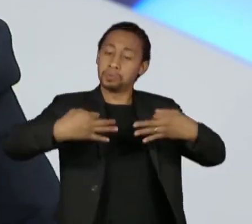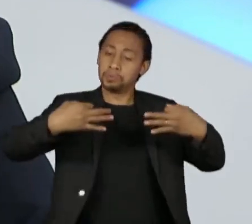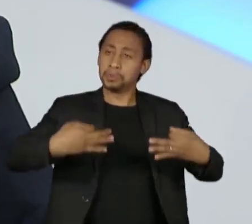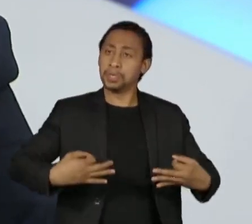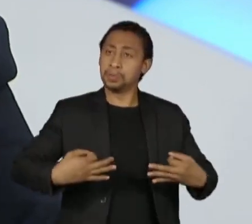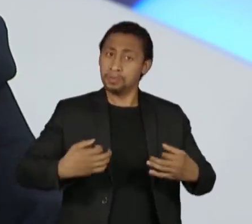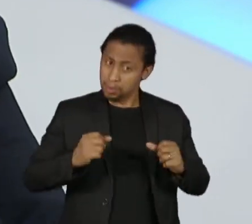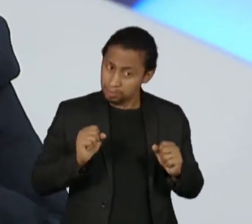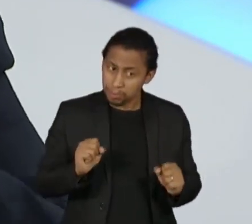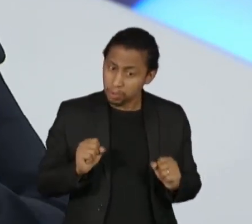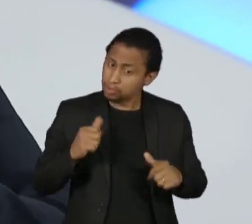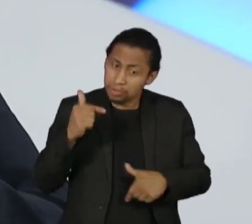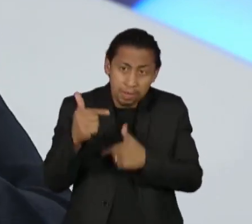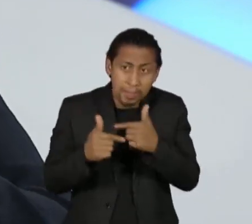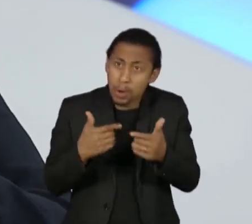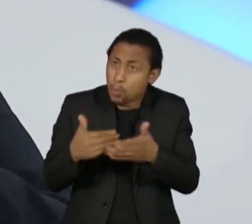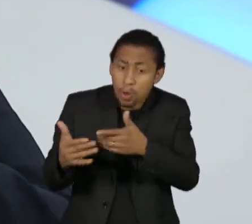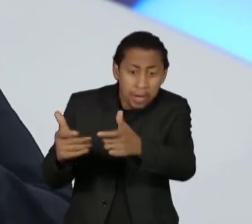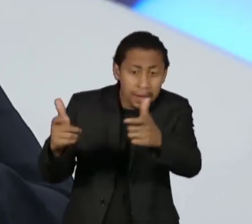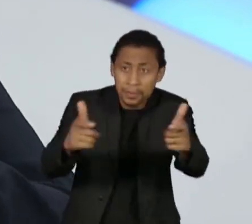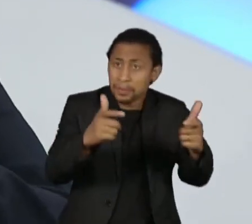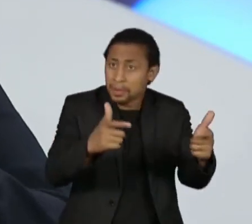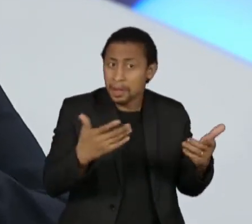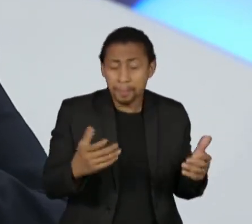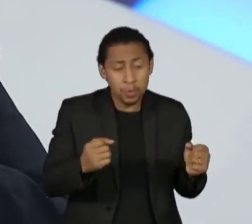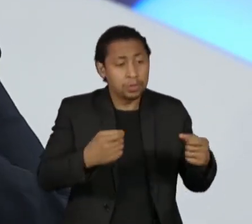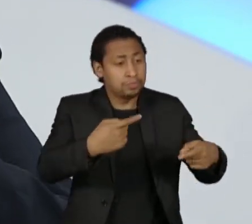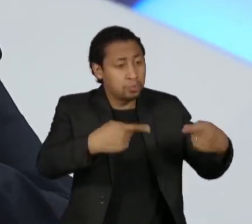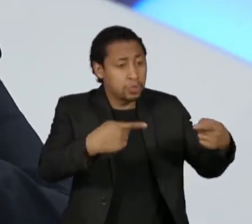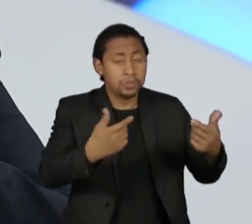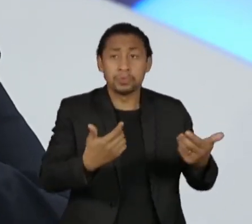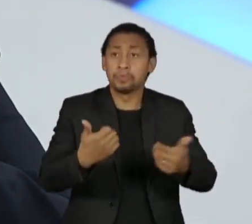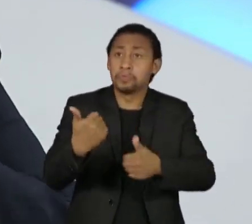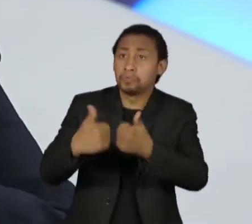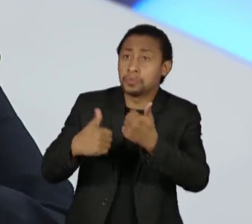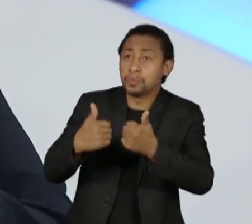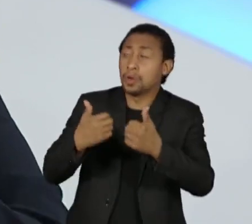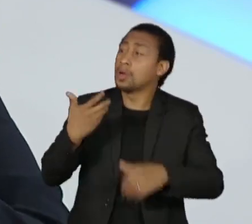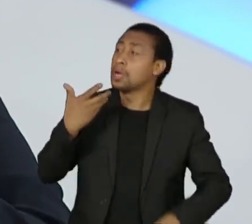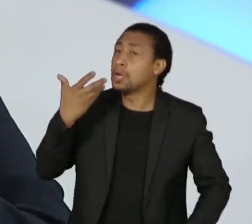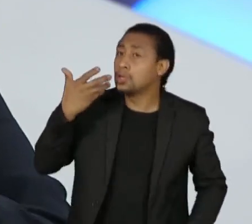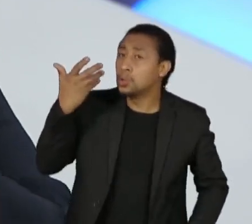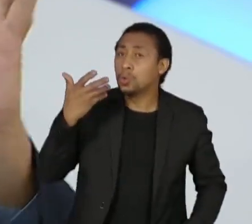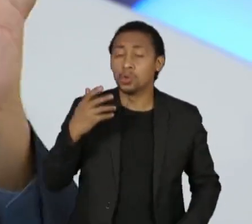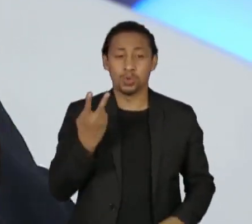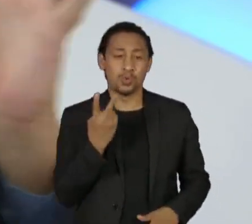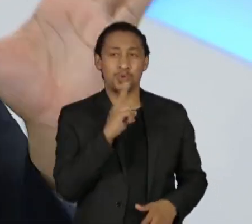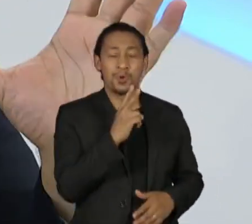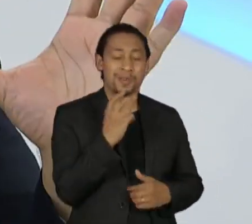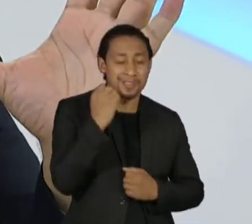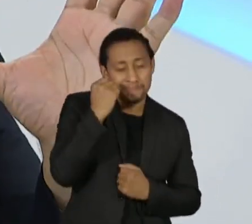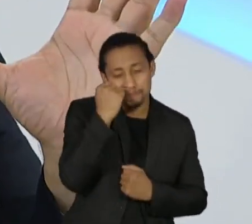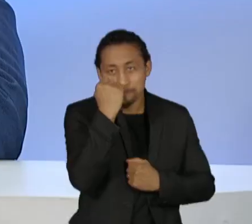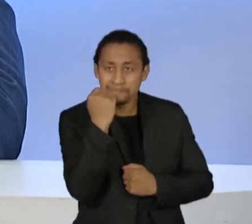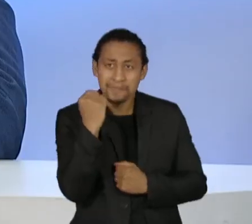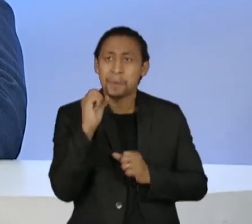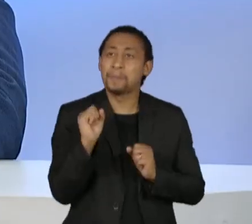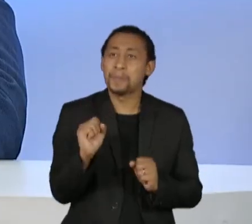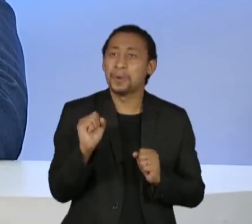que ele pode exercer político jogador de futebol cantor dupla sertaneja mais